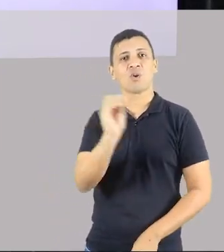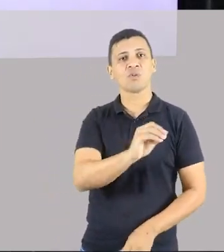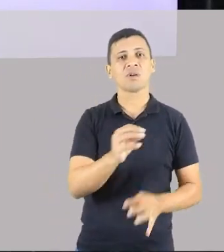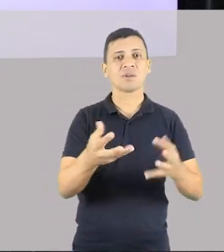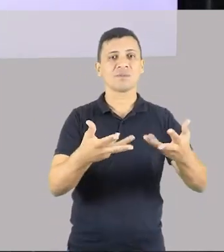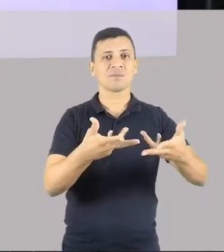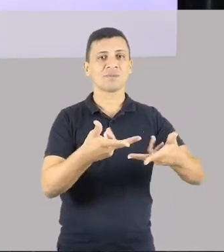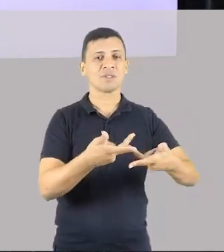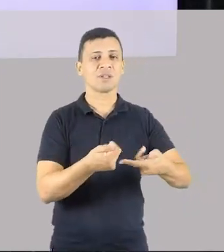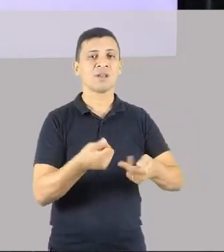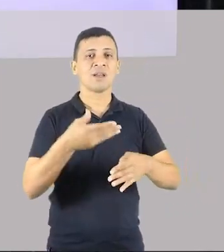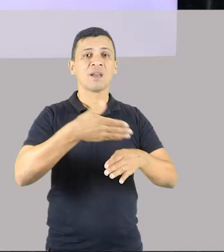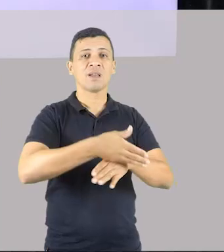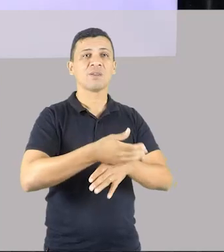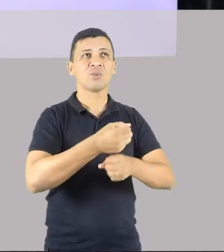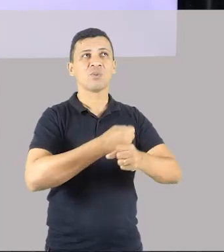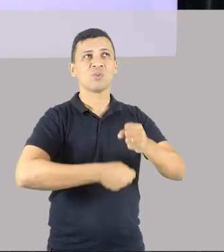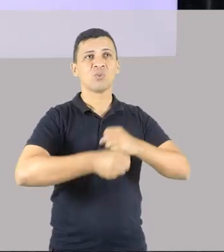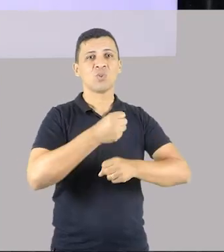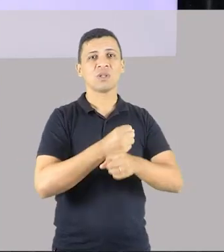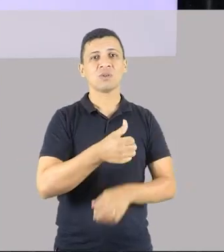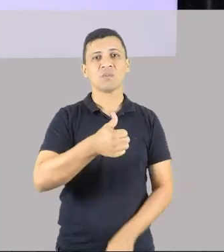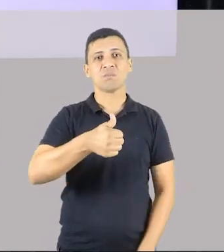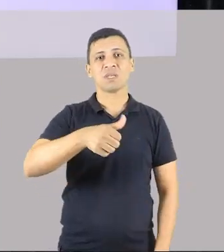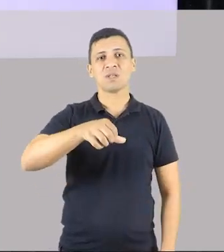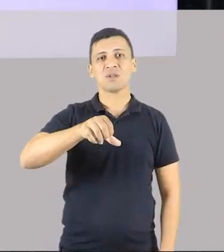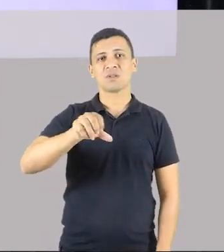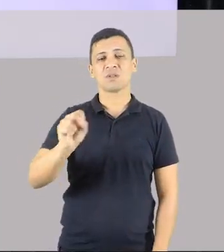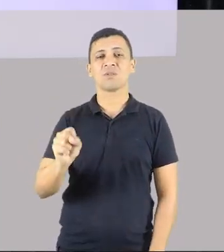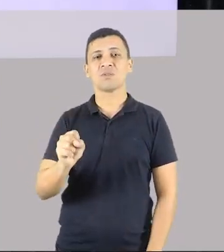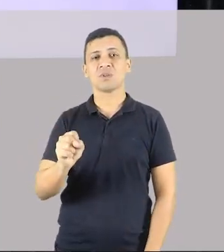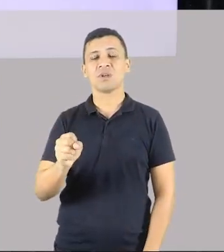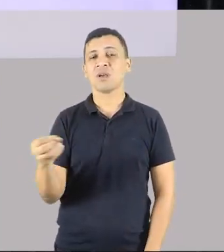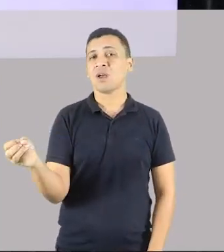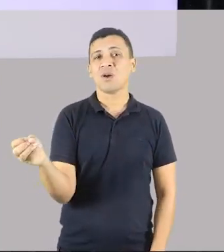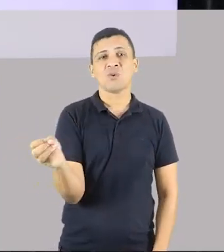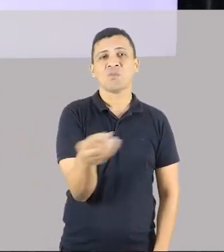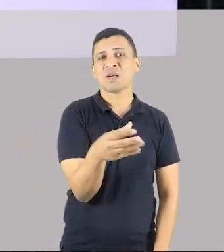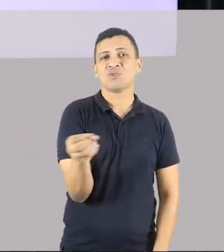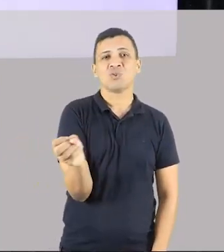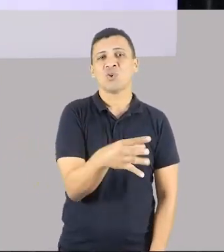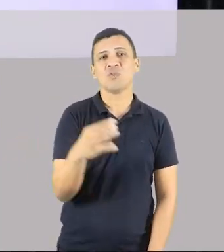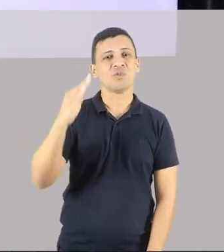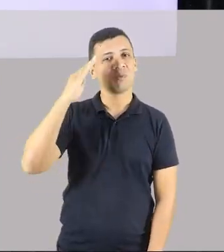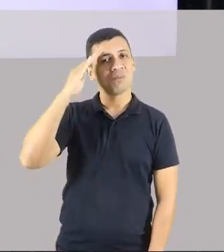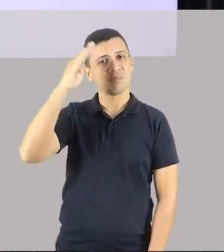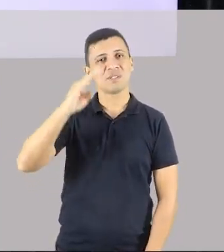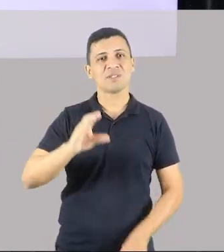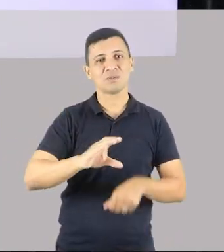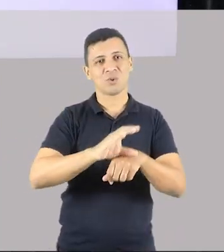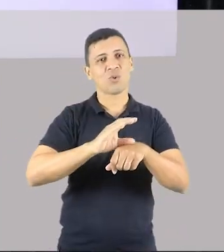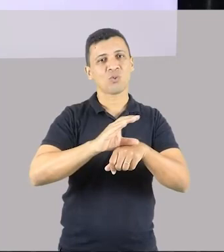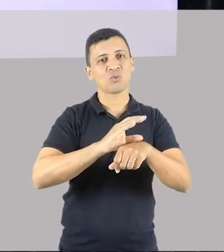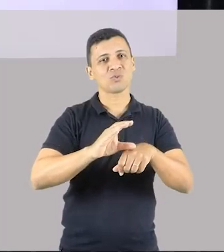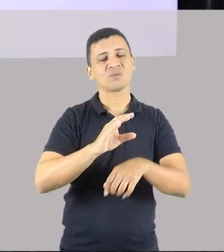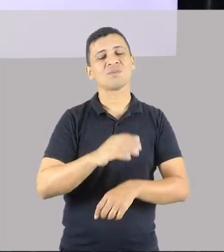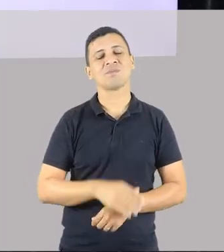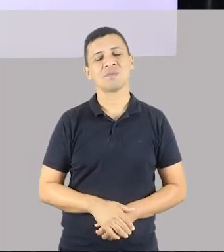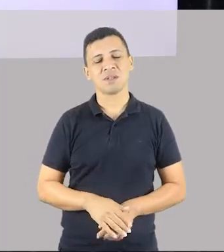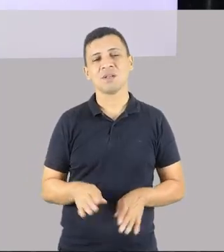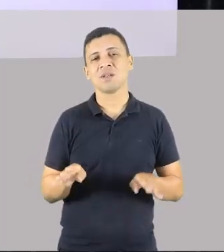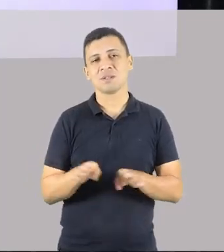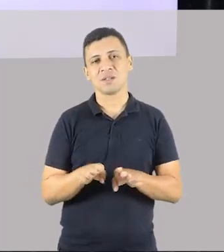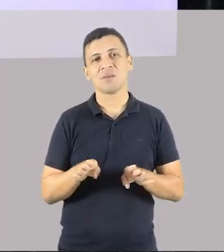eficiência entrou apenas em 98 na Constituição. O princípio mais novo é o caçula dos princípios constitucionais. Mas ele